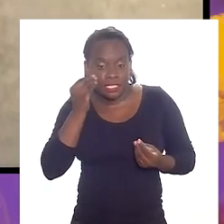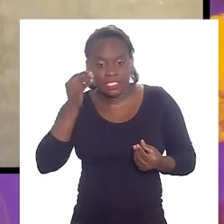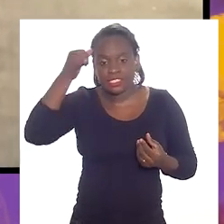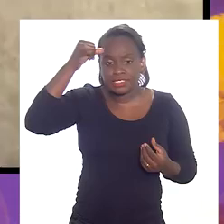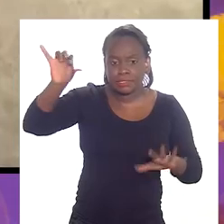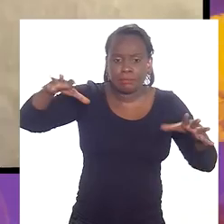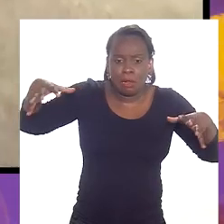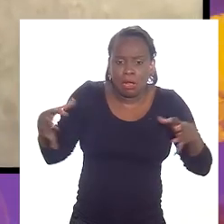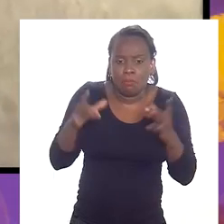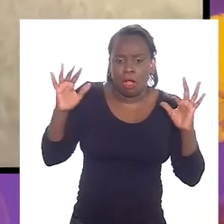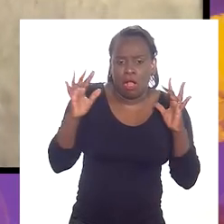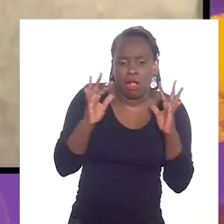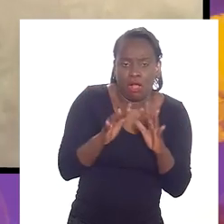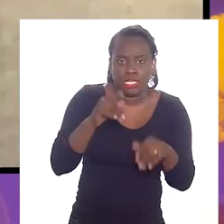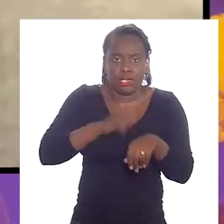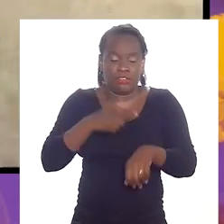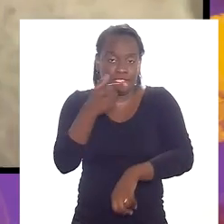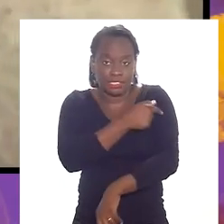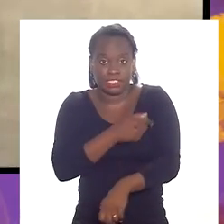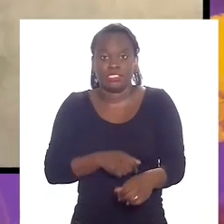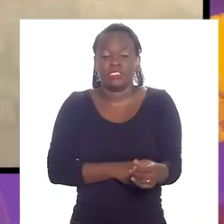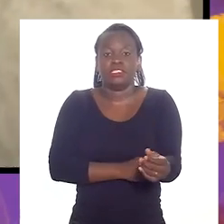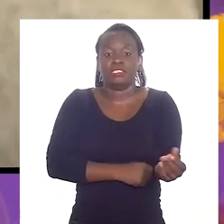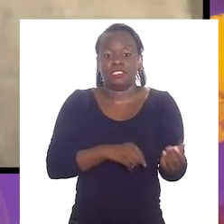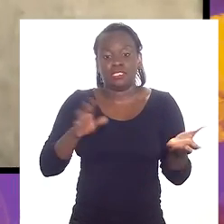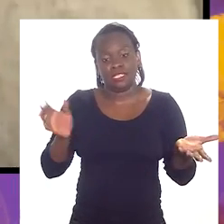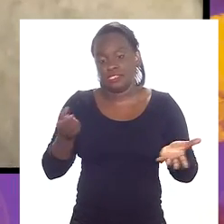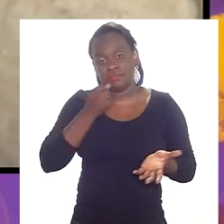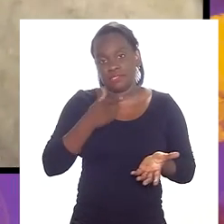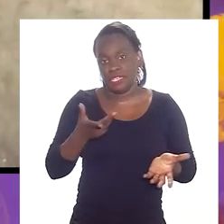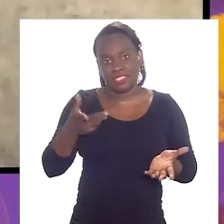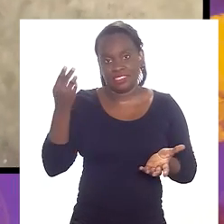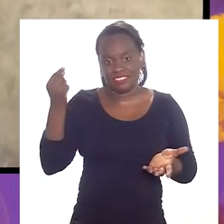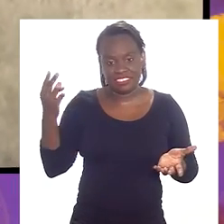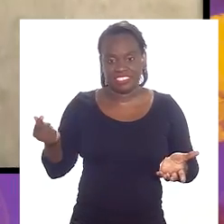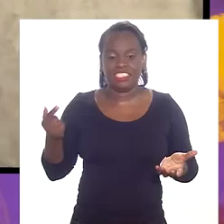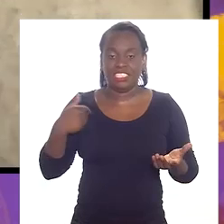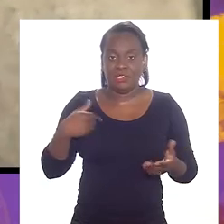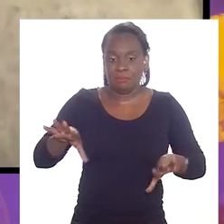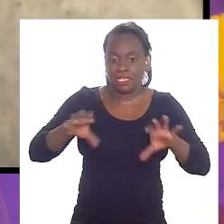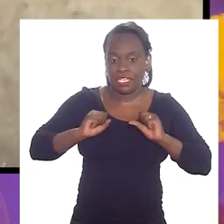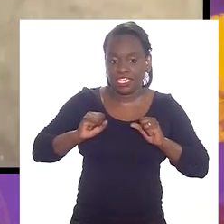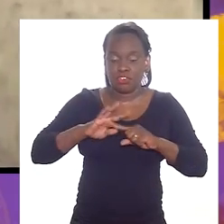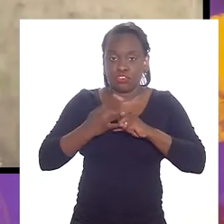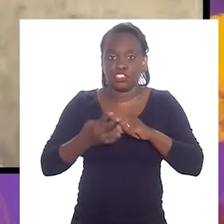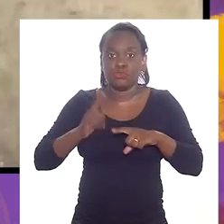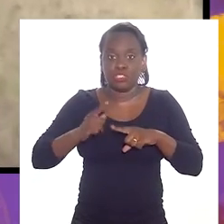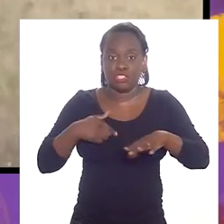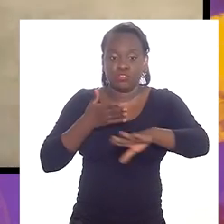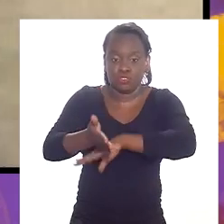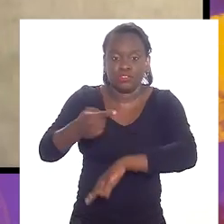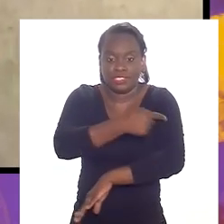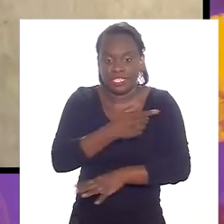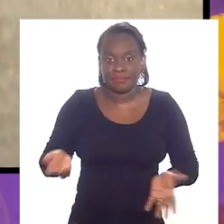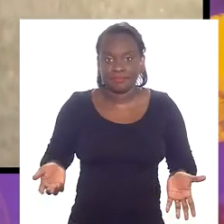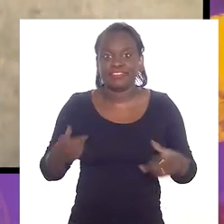medida do possível evitar aglomerações no momento de vacinar piada antiga de português eu me conta mini pelo convite